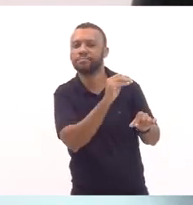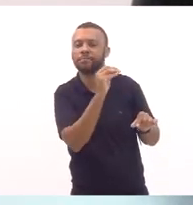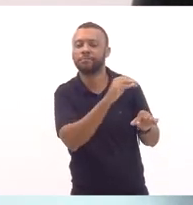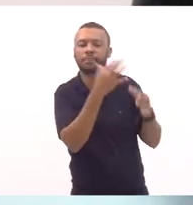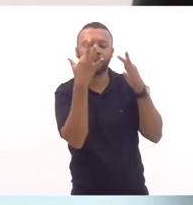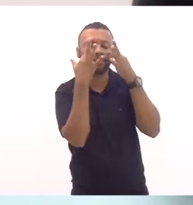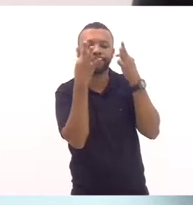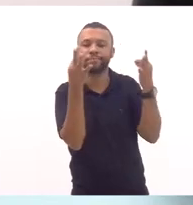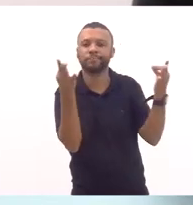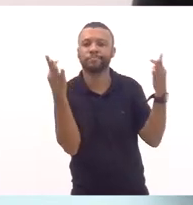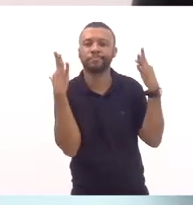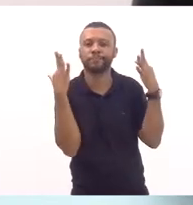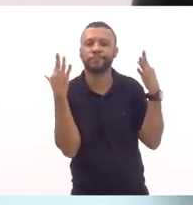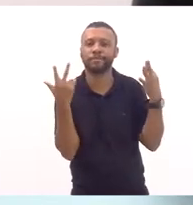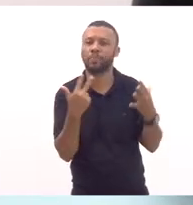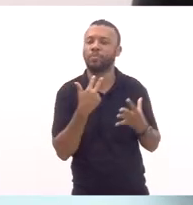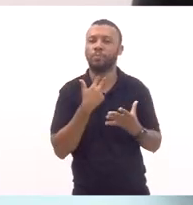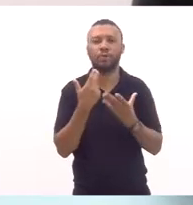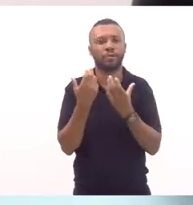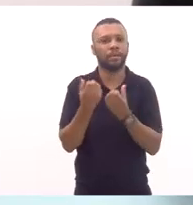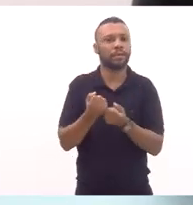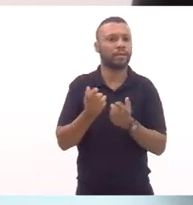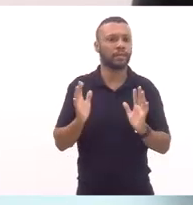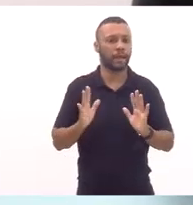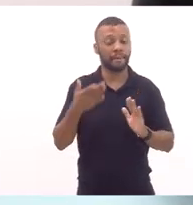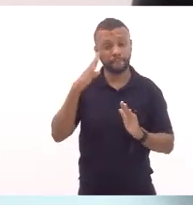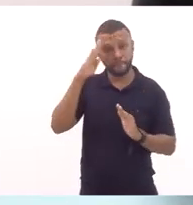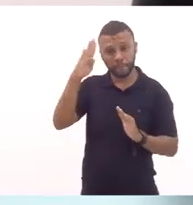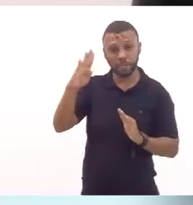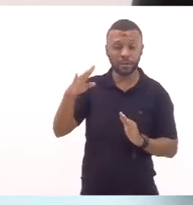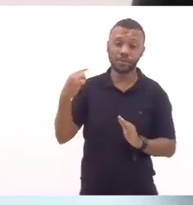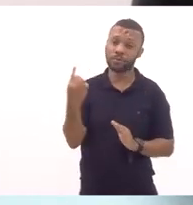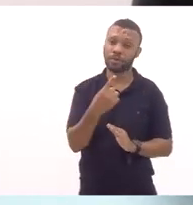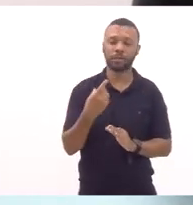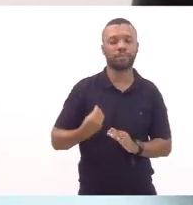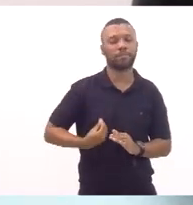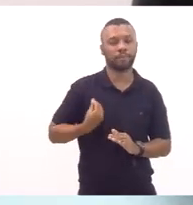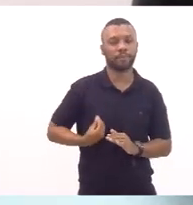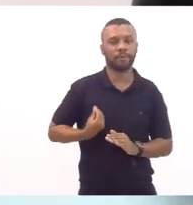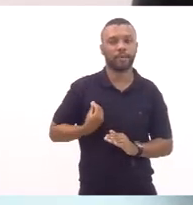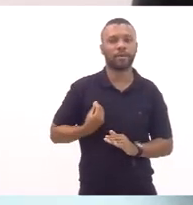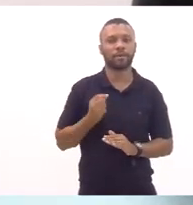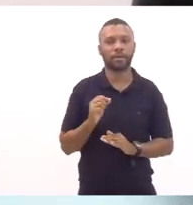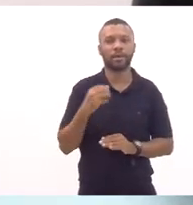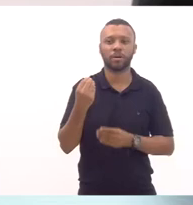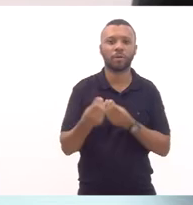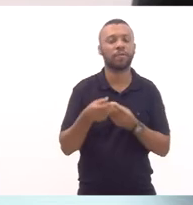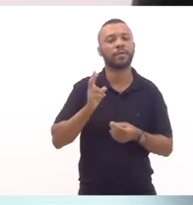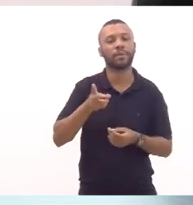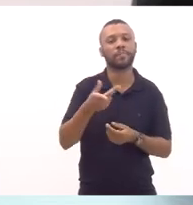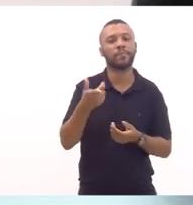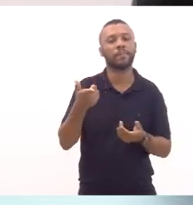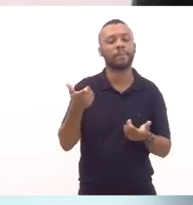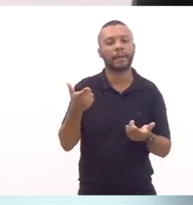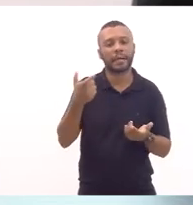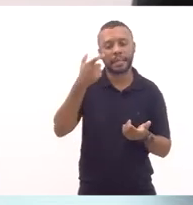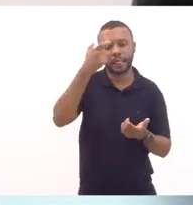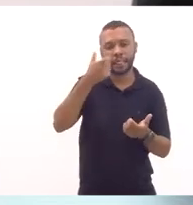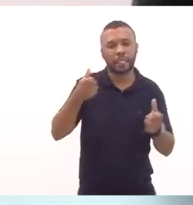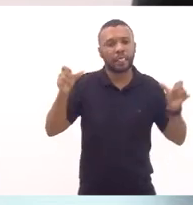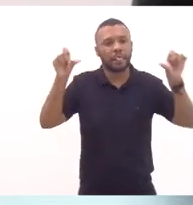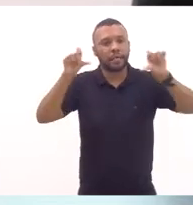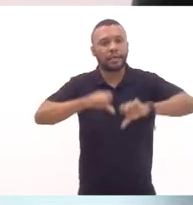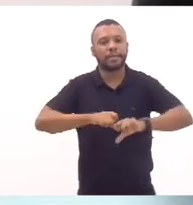Não se pode aceitar isso. Acima de tudo, nós estamos vivendo também como sempre, uma crise moral.